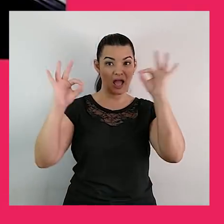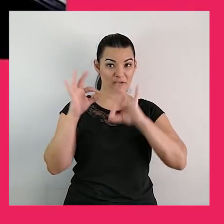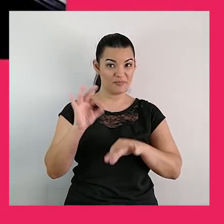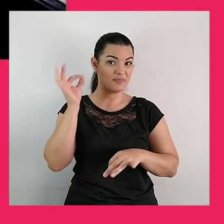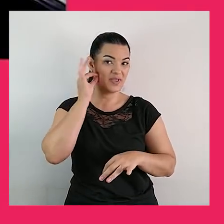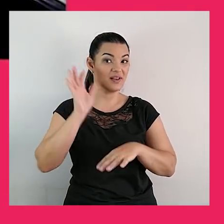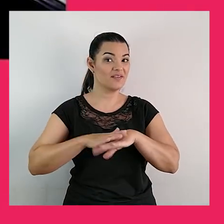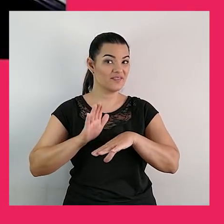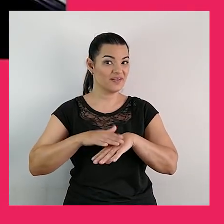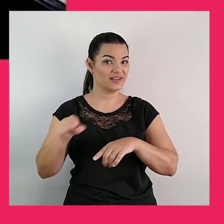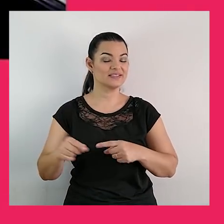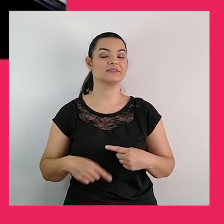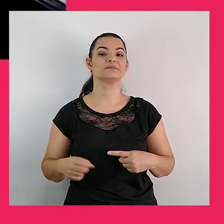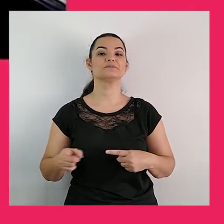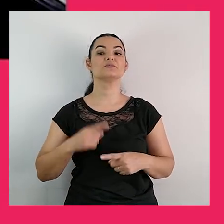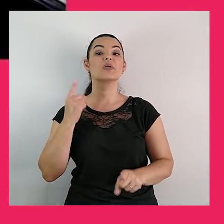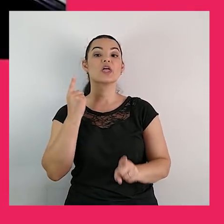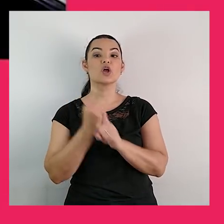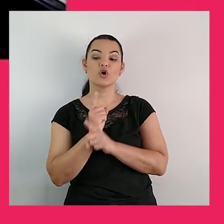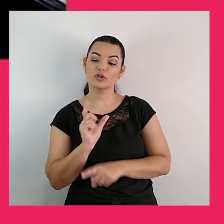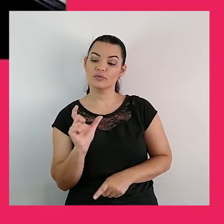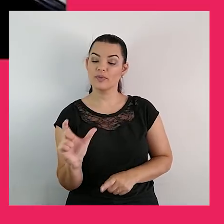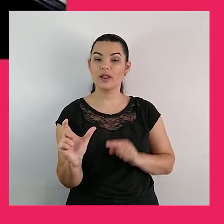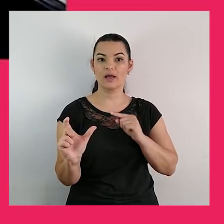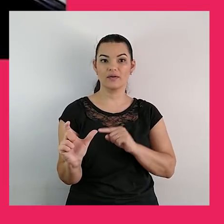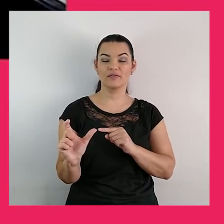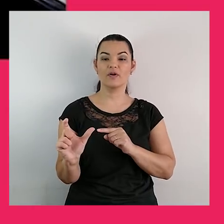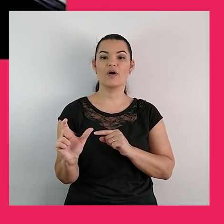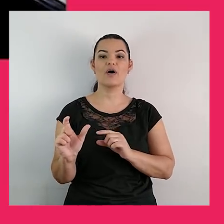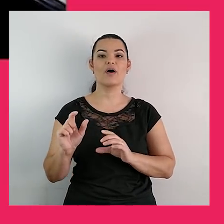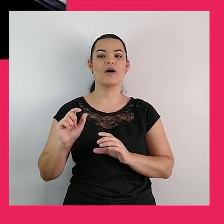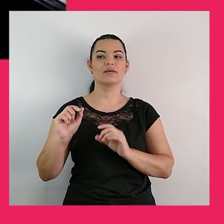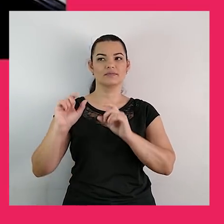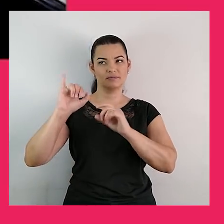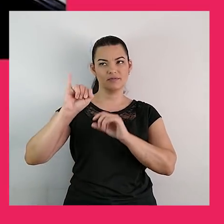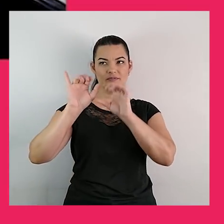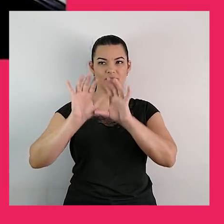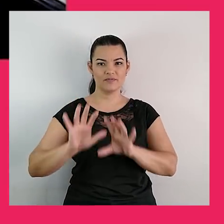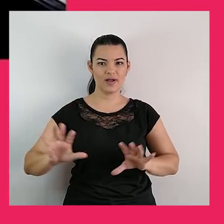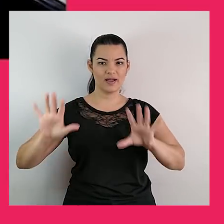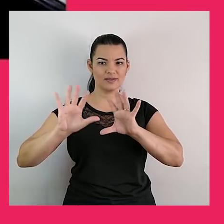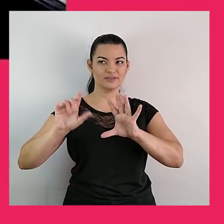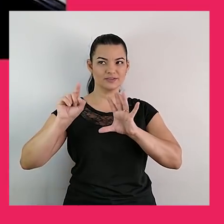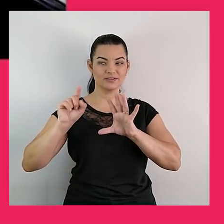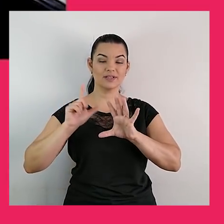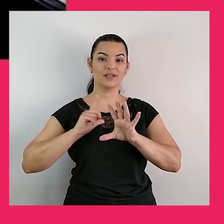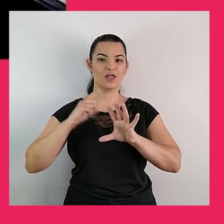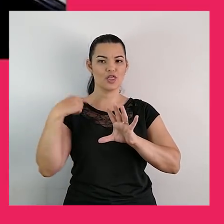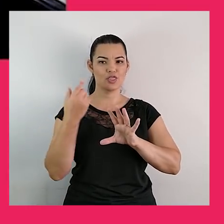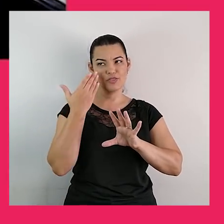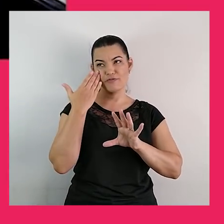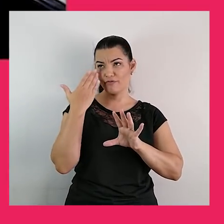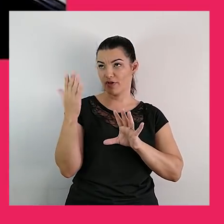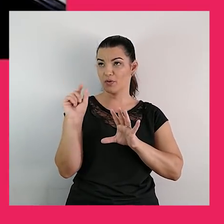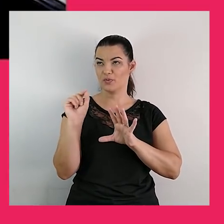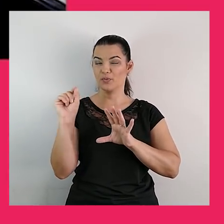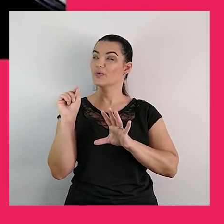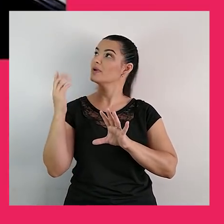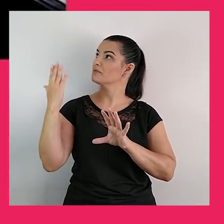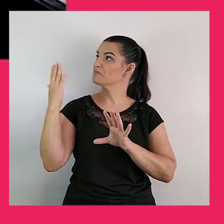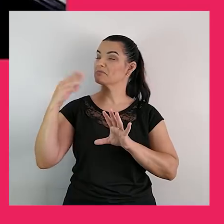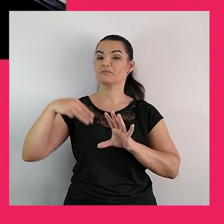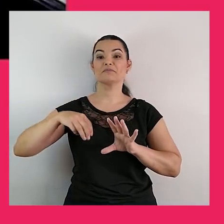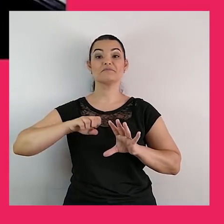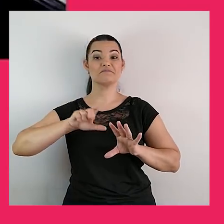Encontre a palavra. Na imagem, nós vemos o mel, que é um alimento produzido